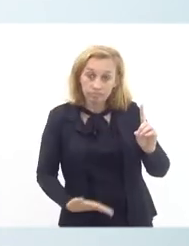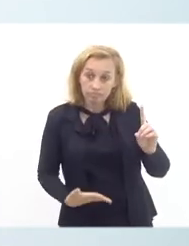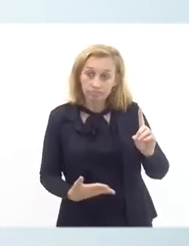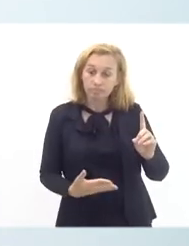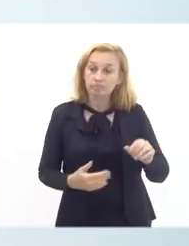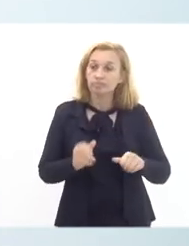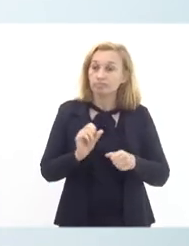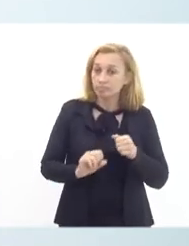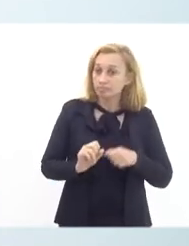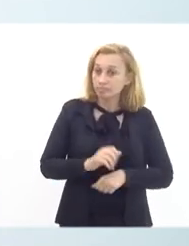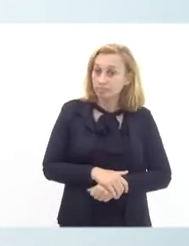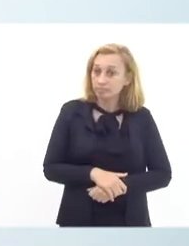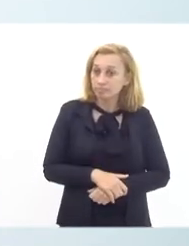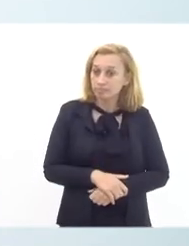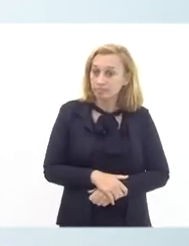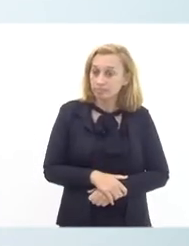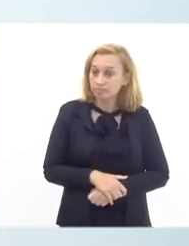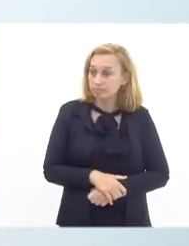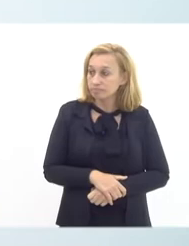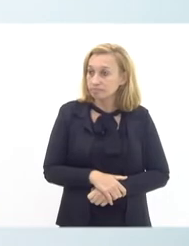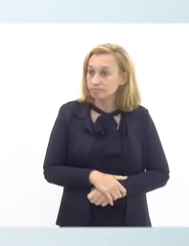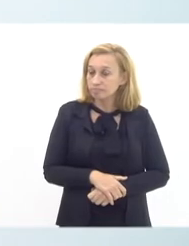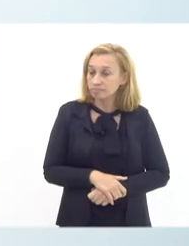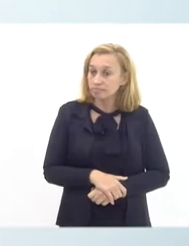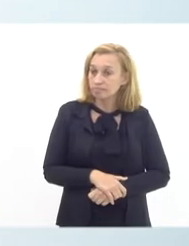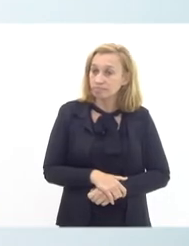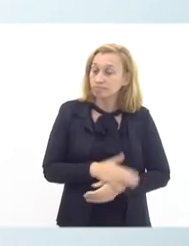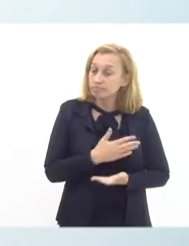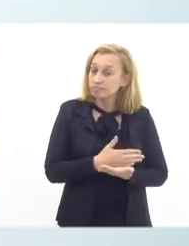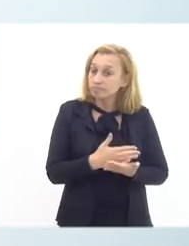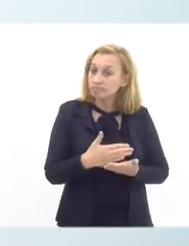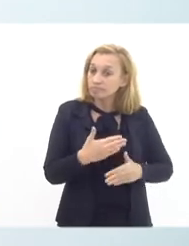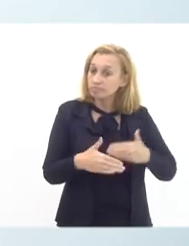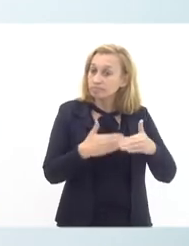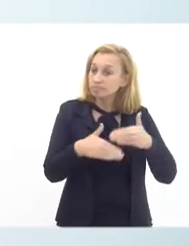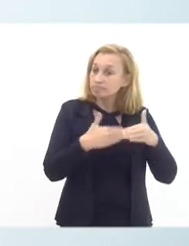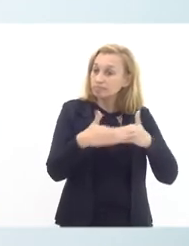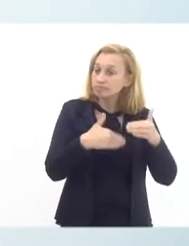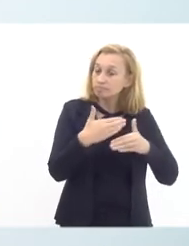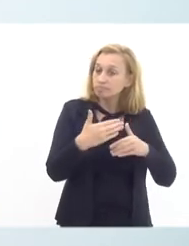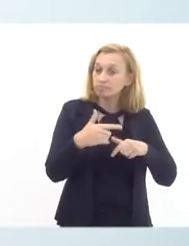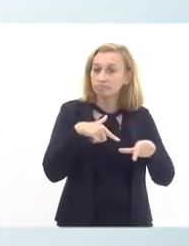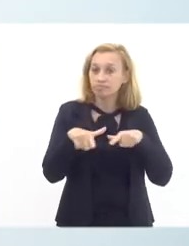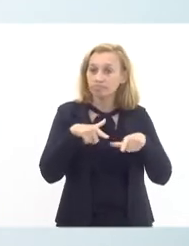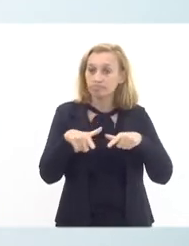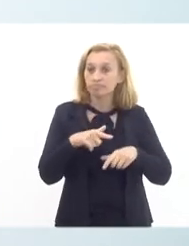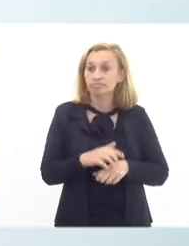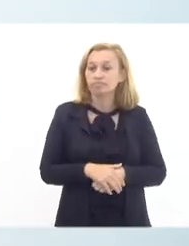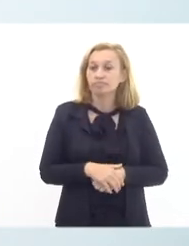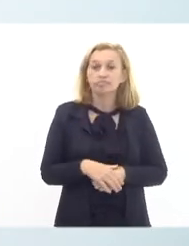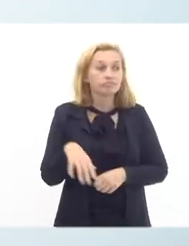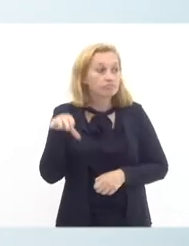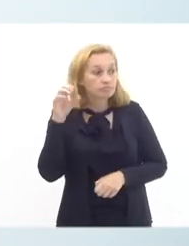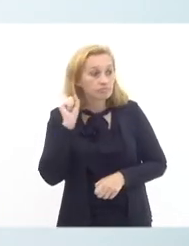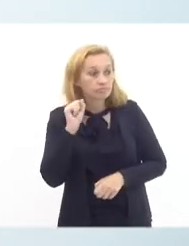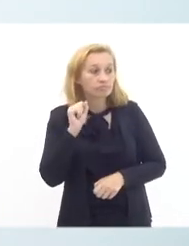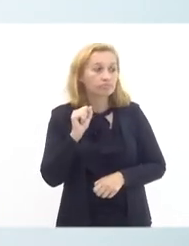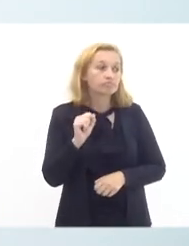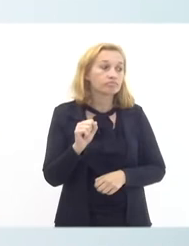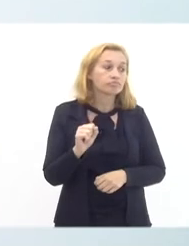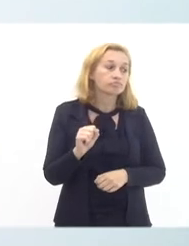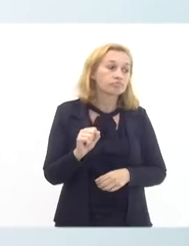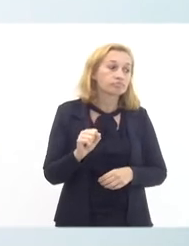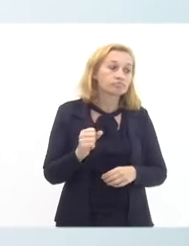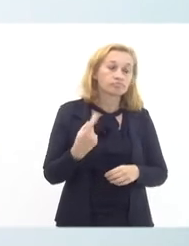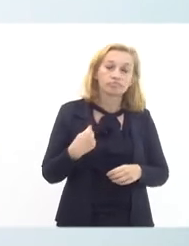fazendo. E ali a gente começou a evoluir o nosso processo de trabalho, de escuta, de participar